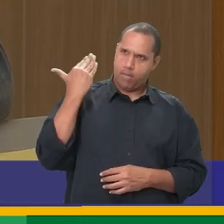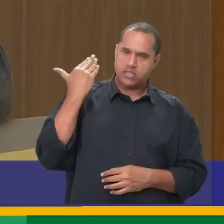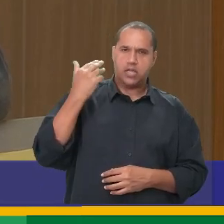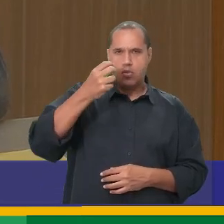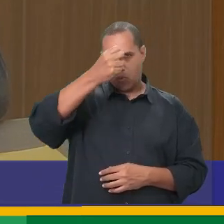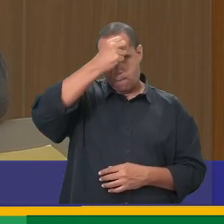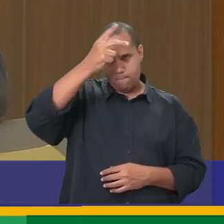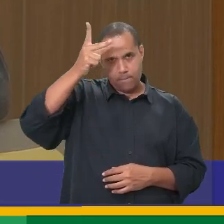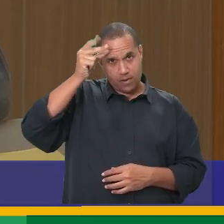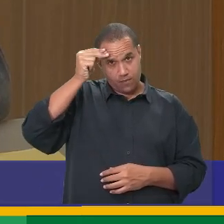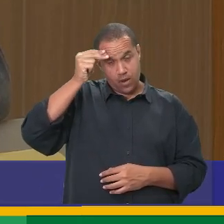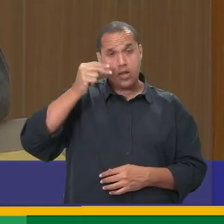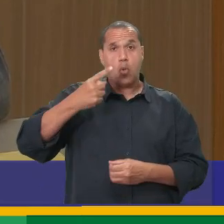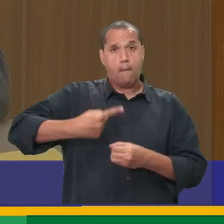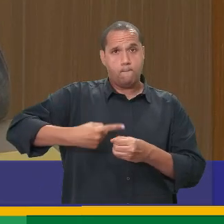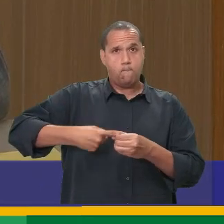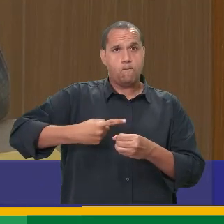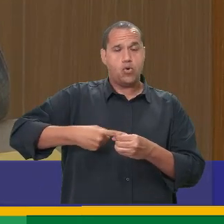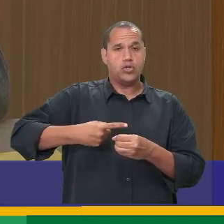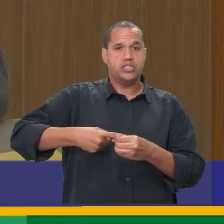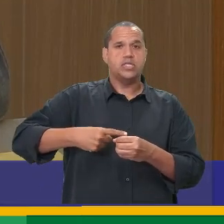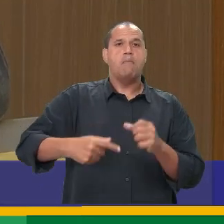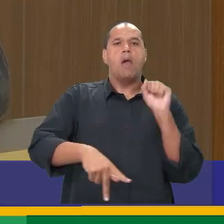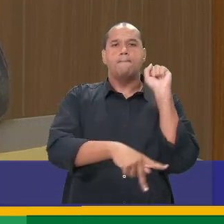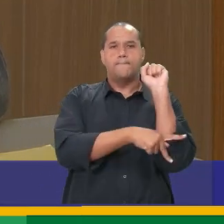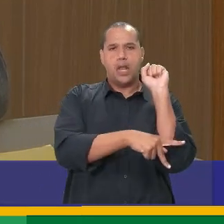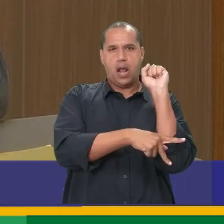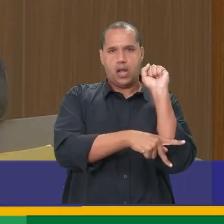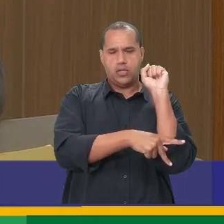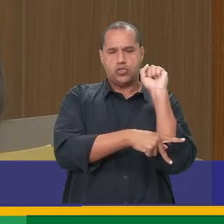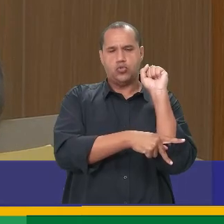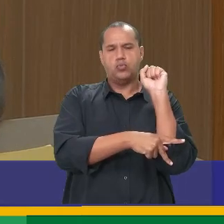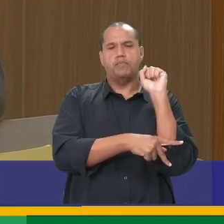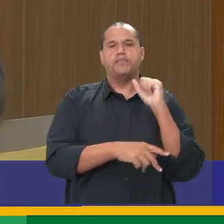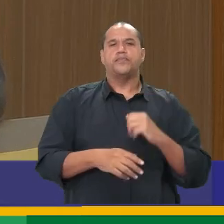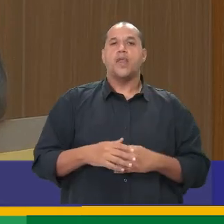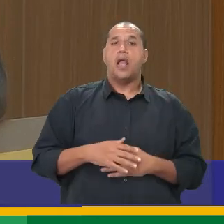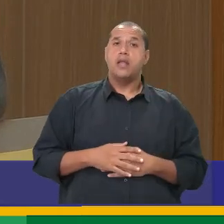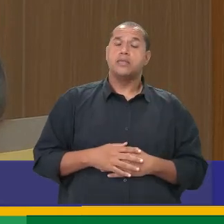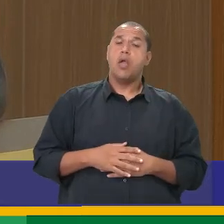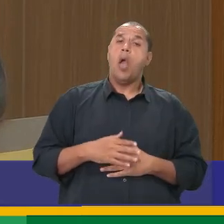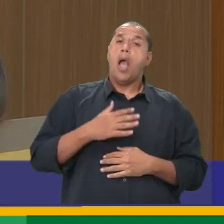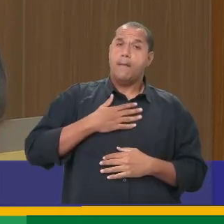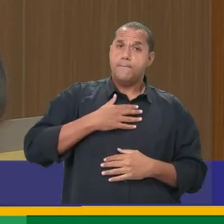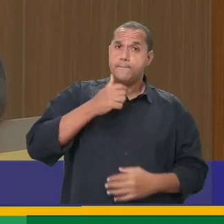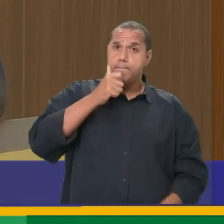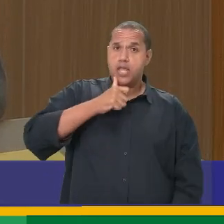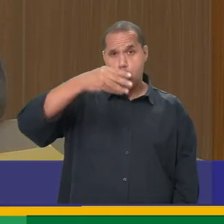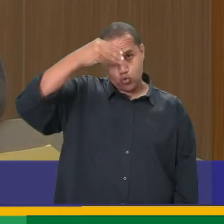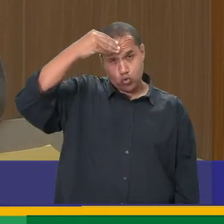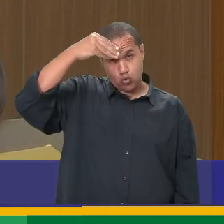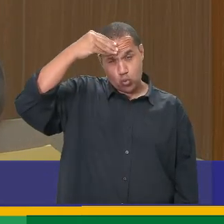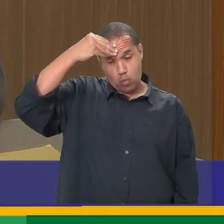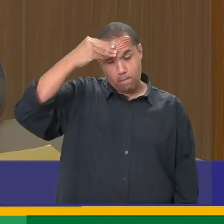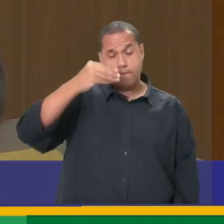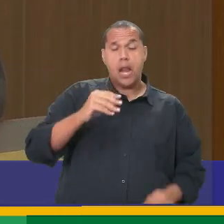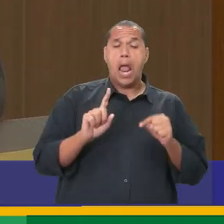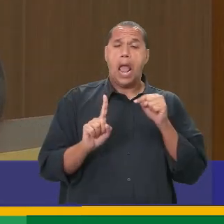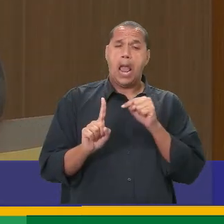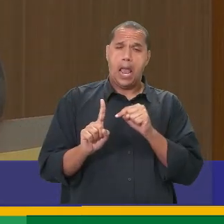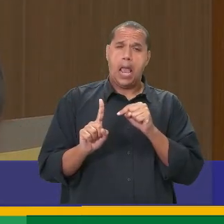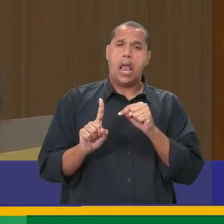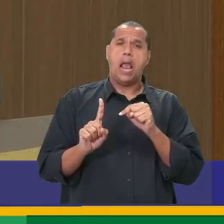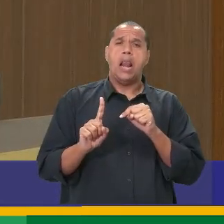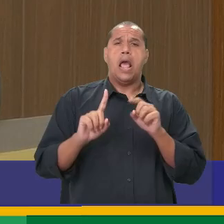de Piracanjuba e eu tinha uma sobrinha que o sonho dela ela tinha uma deficiência por falha